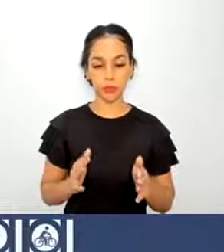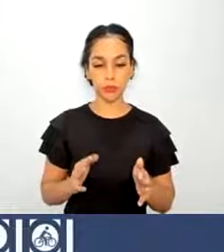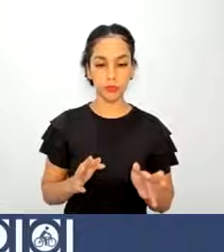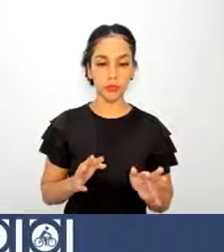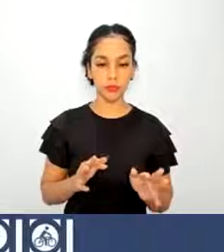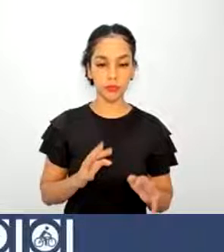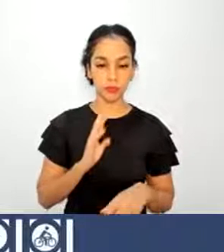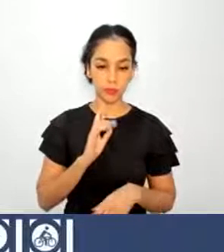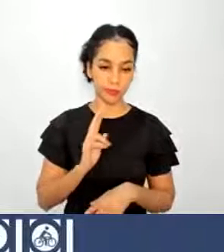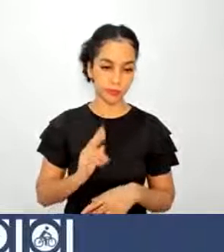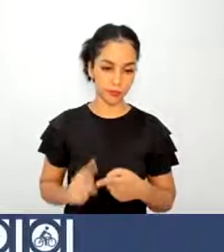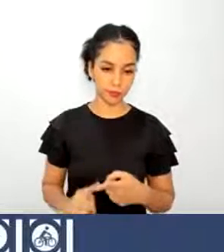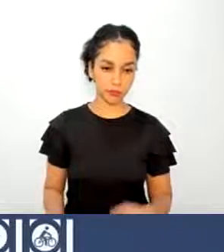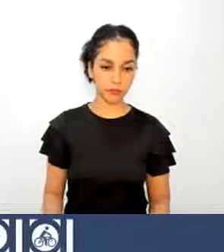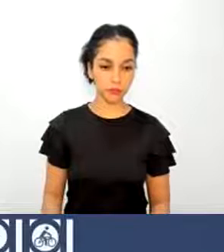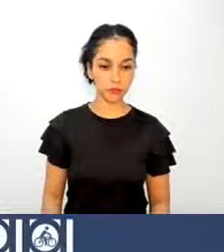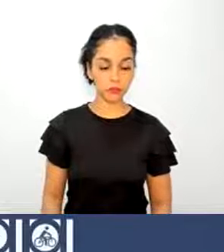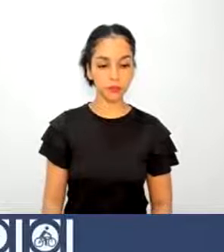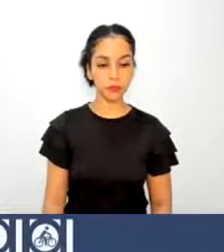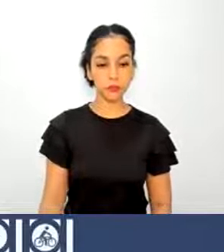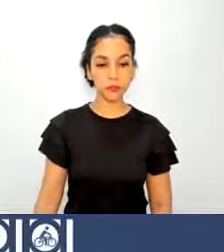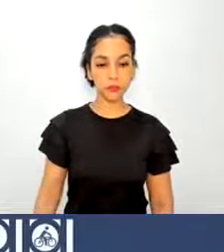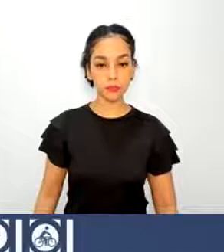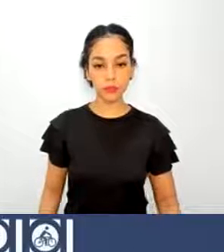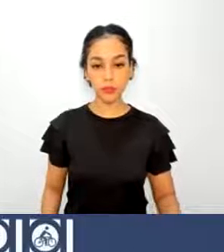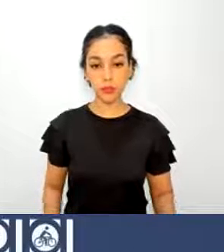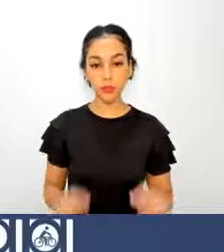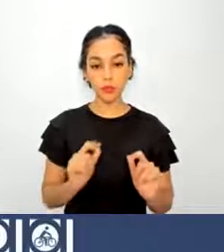responsiva, né? E o que você acha